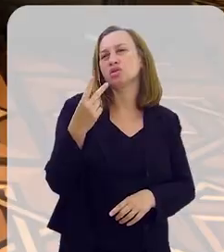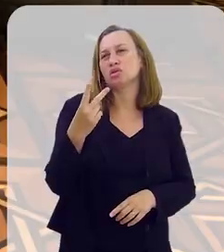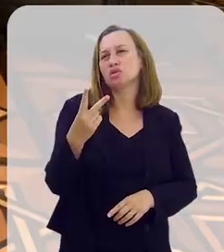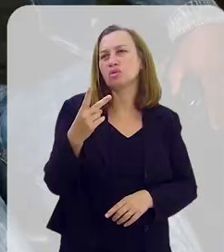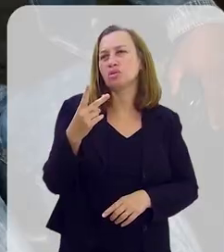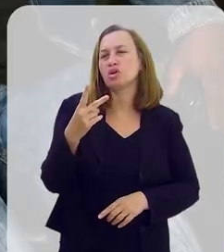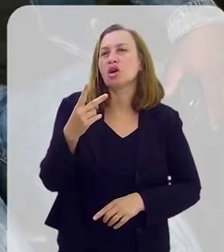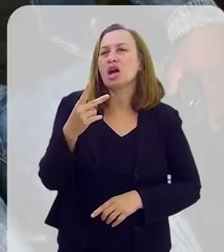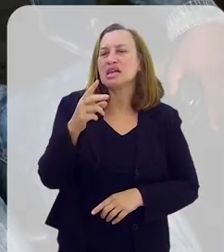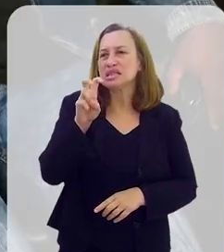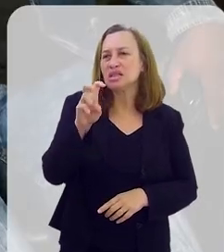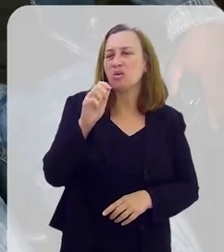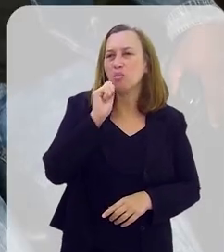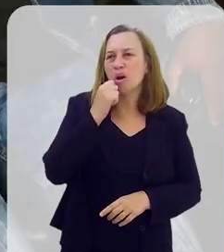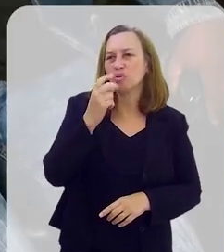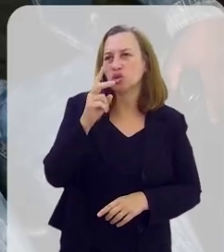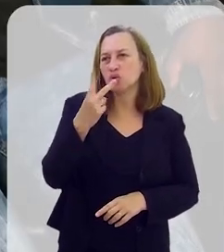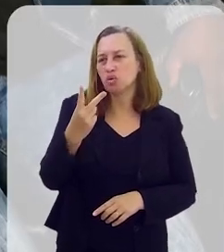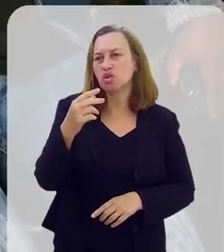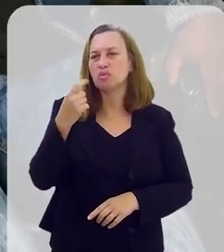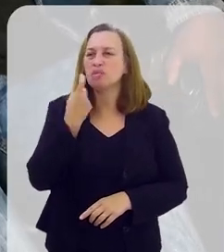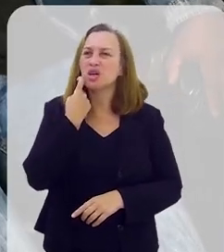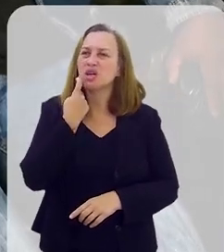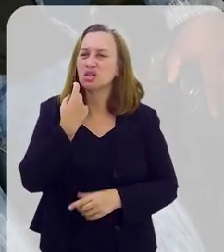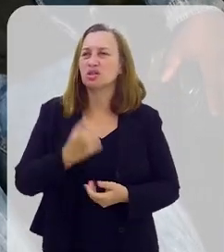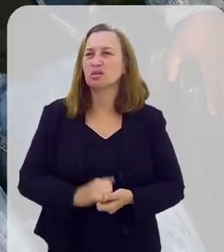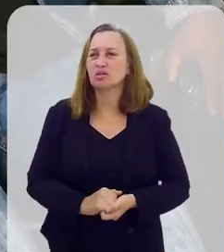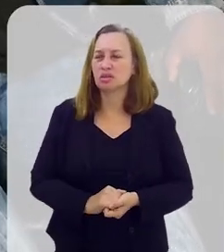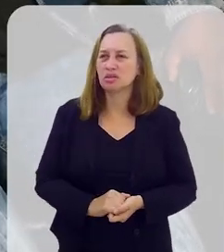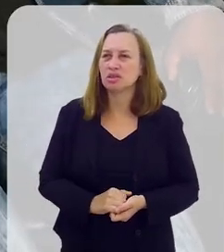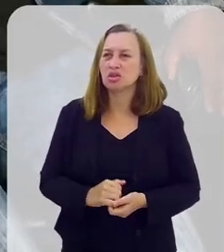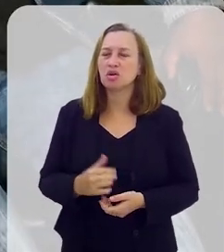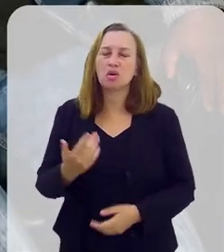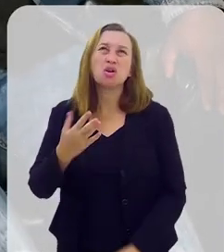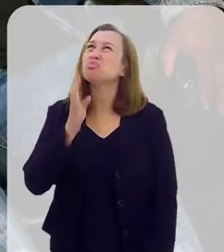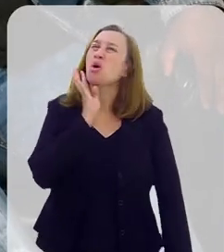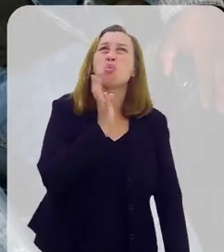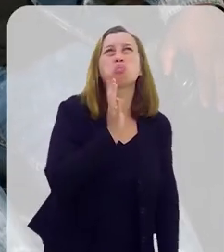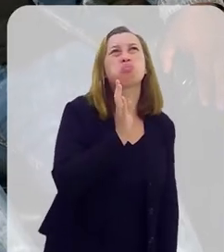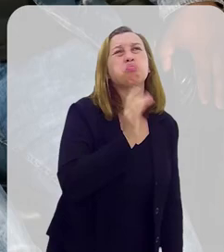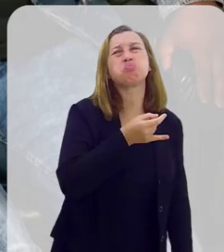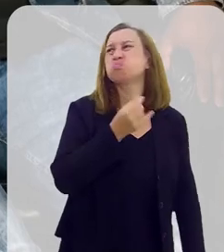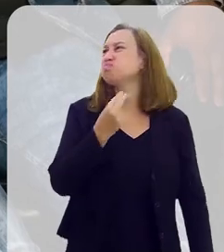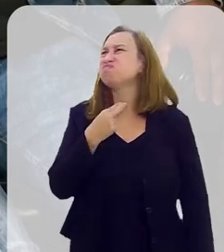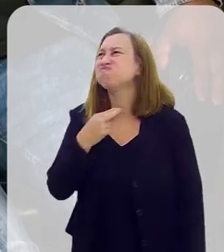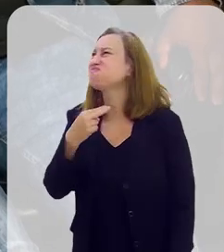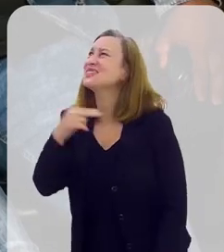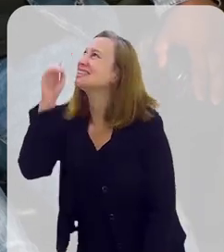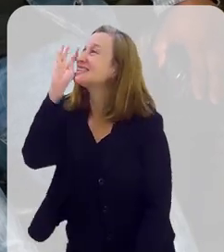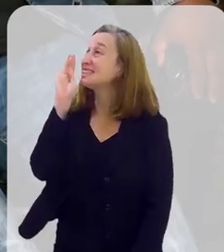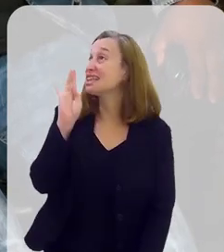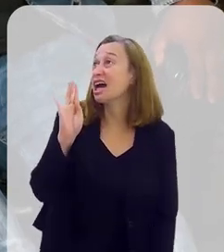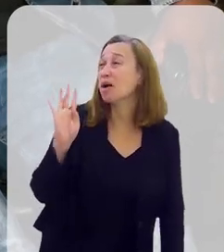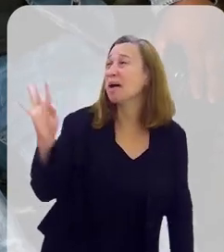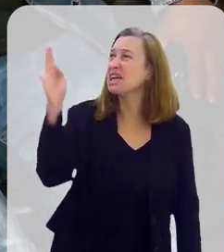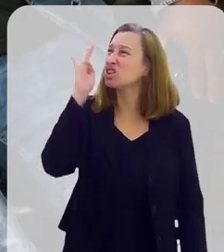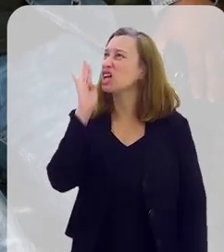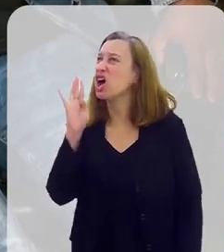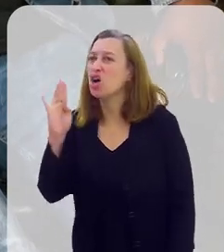FIP PR ele Quem poderia imaginar que o menino